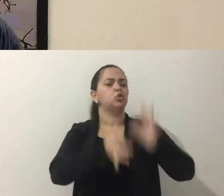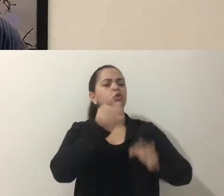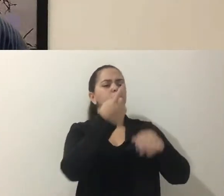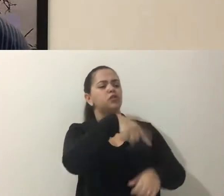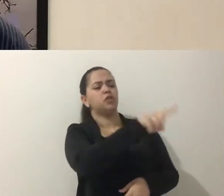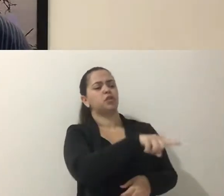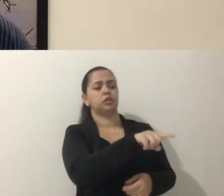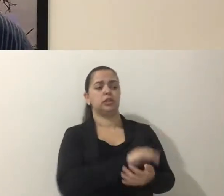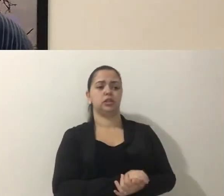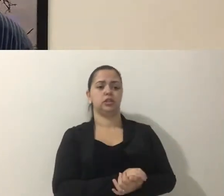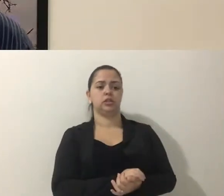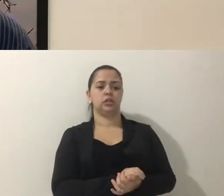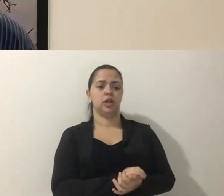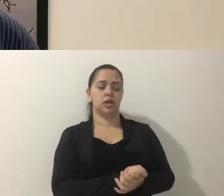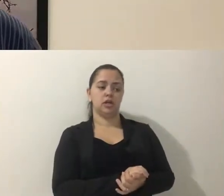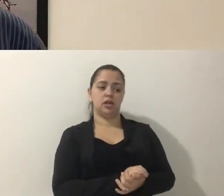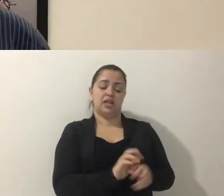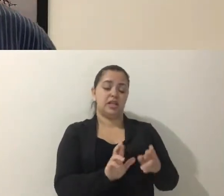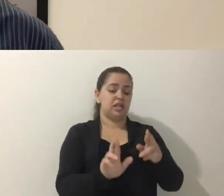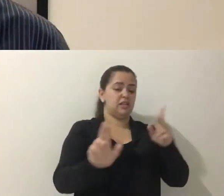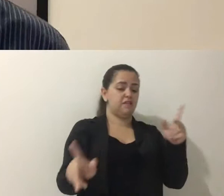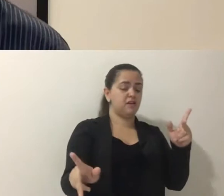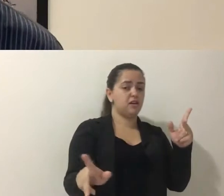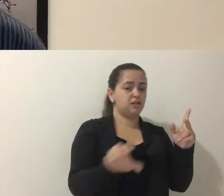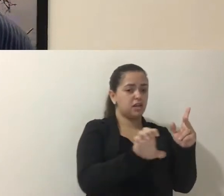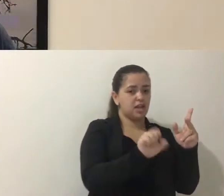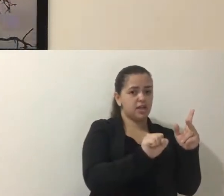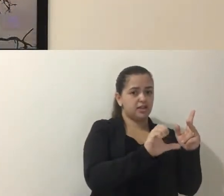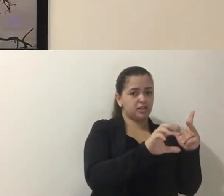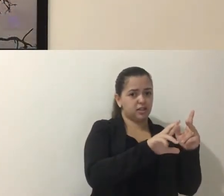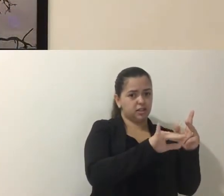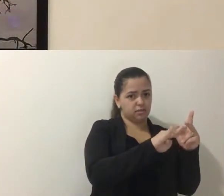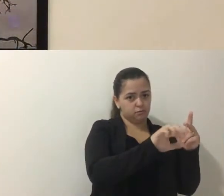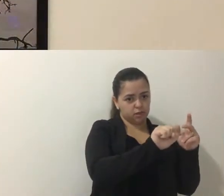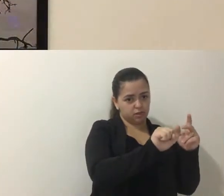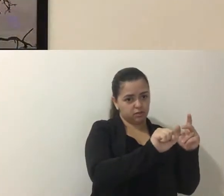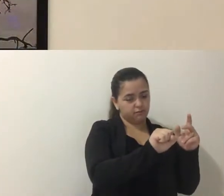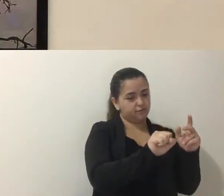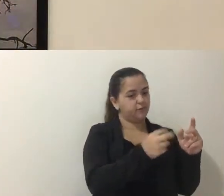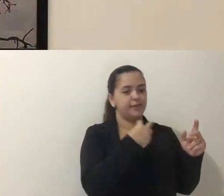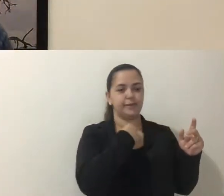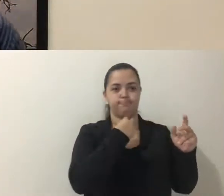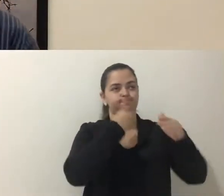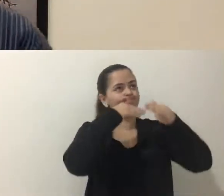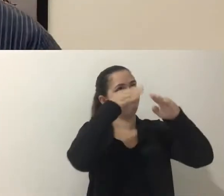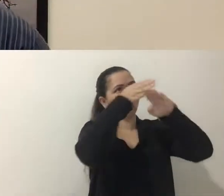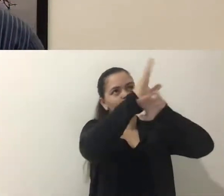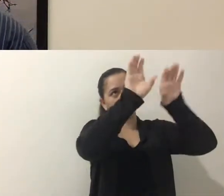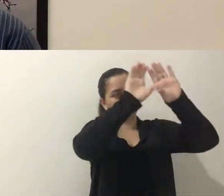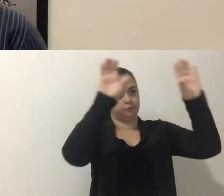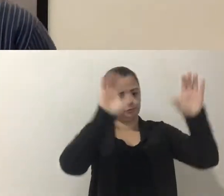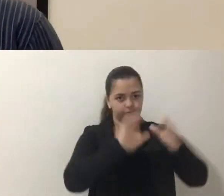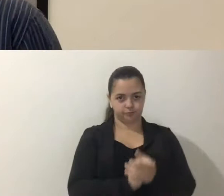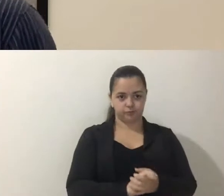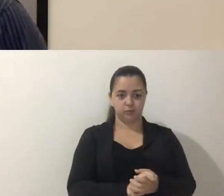de vocês não excederem muito a dos escribas e fariseus, jamais entrarão no reino dos céus. Então,